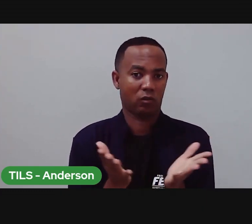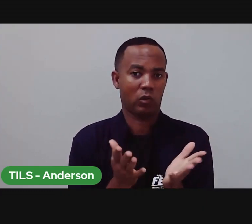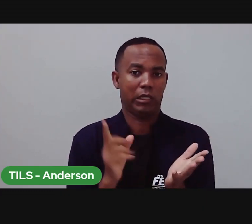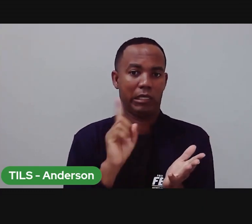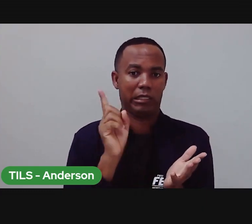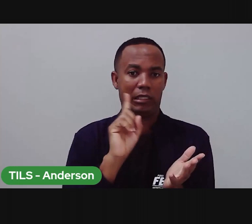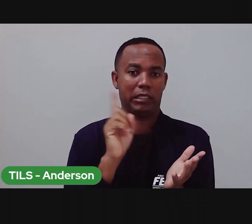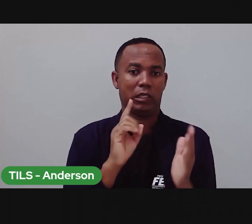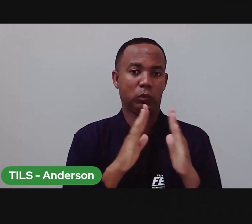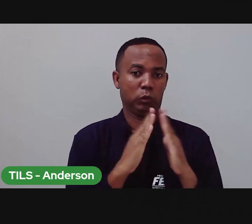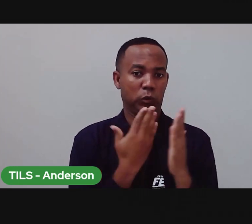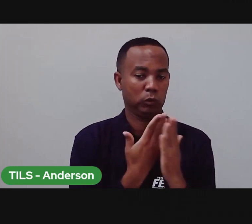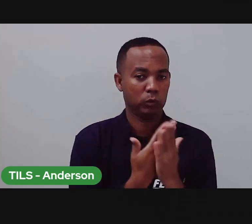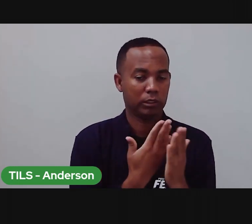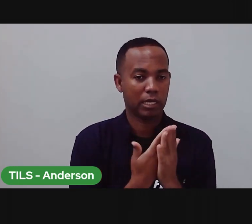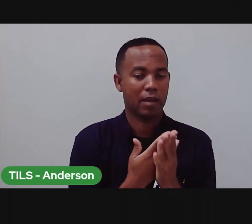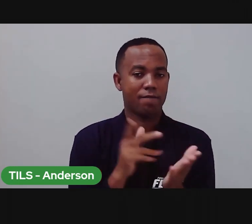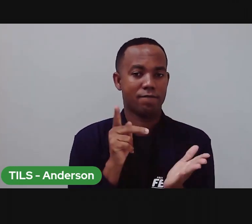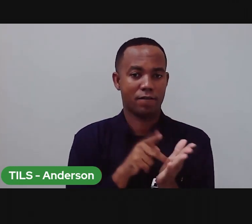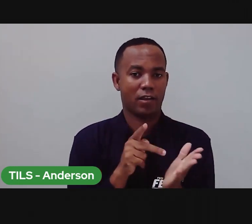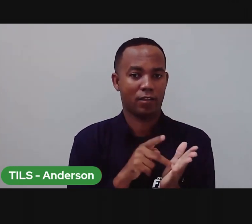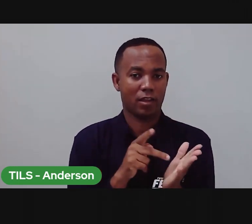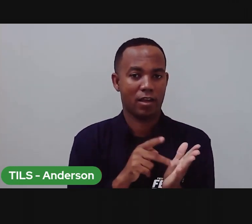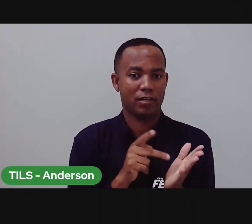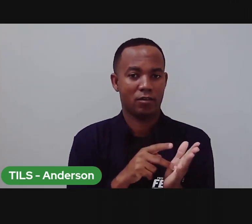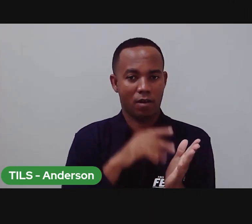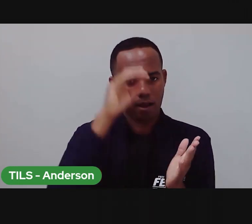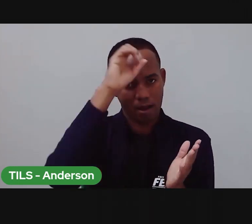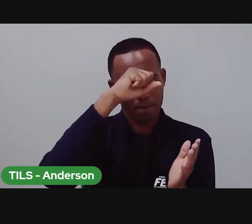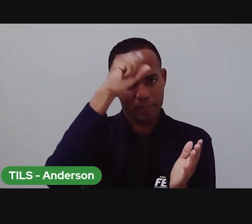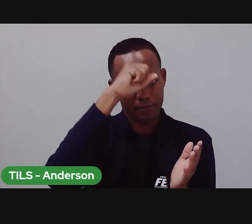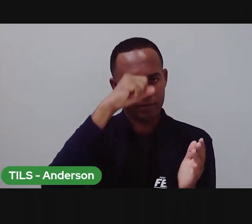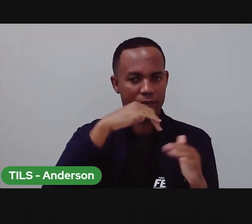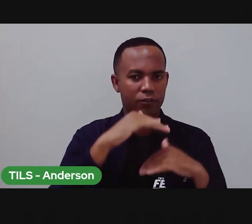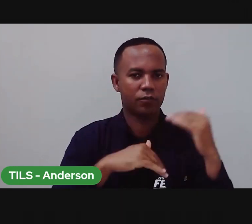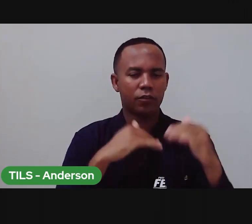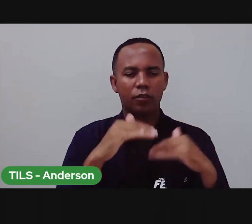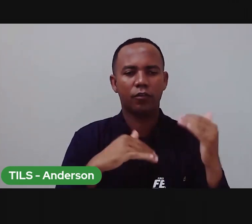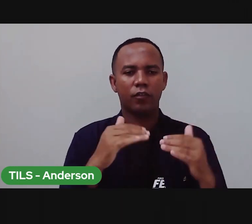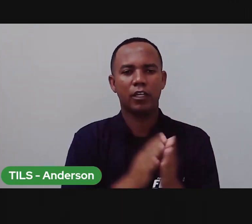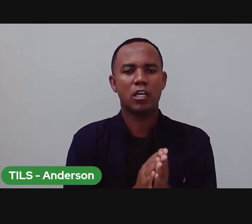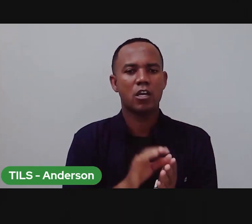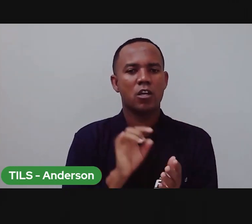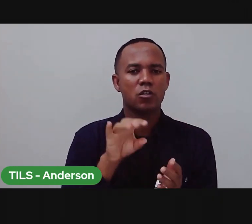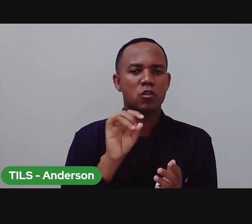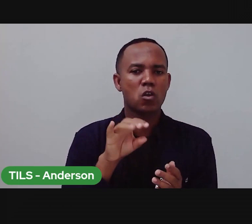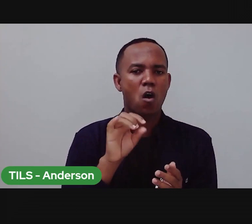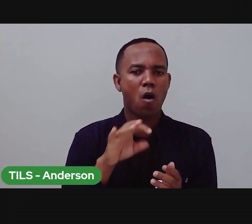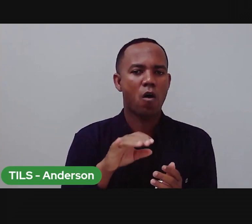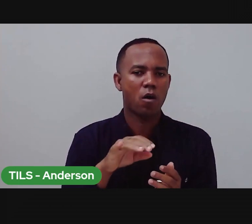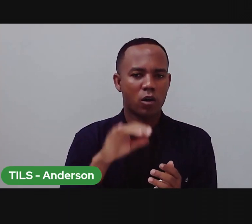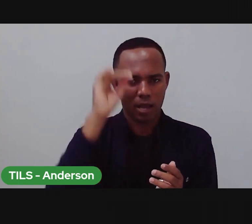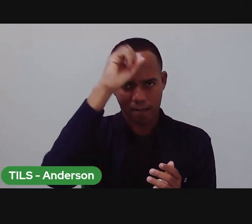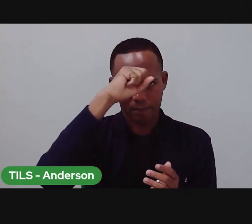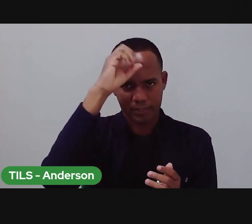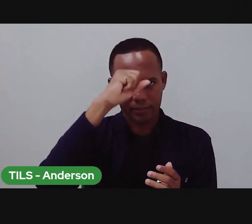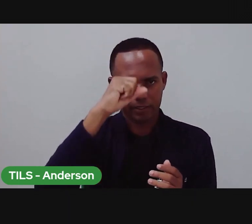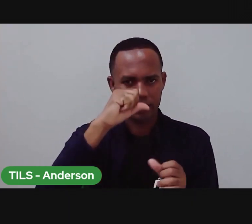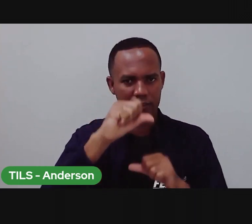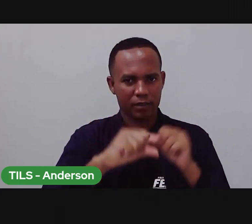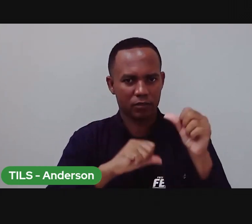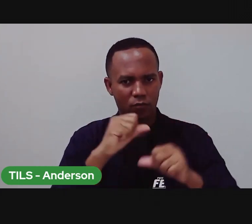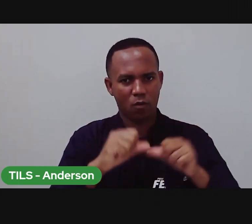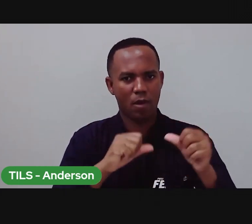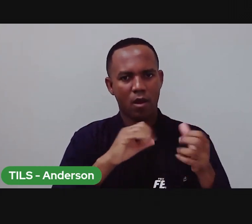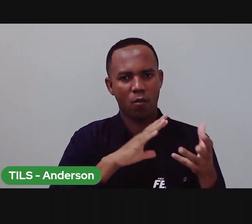sério, não é, Anderson? É hora de educação, e somente só, a educação é que pode transformar o mundo e fazer o